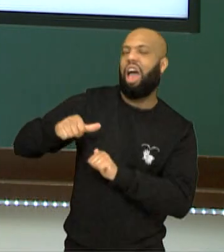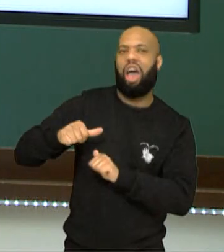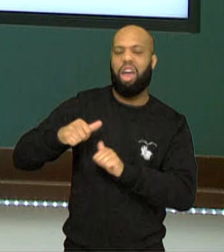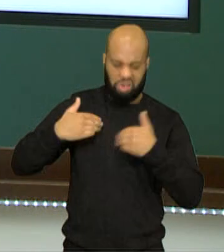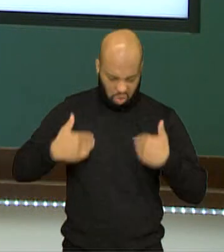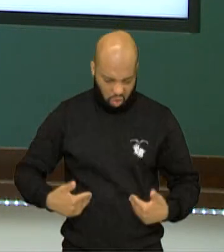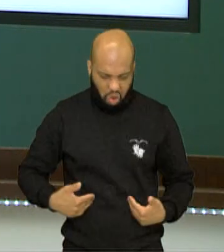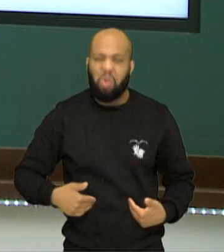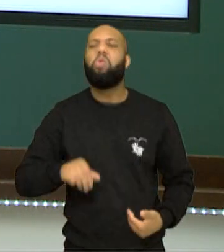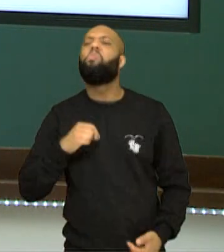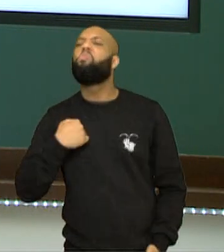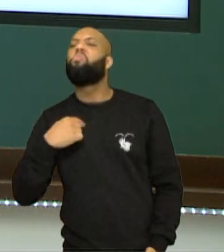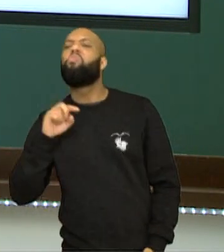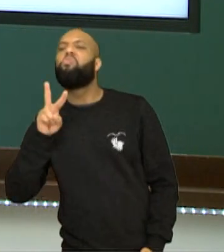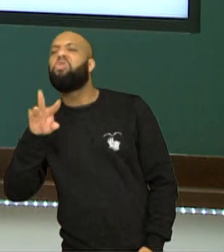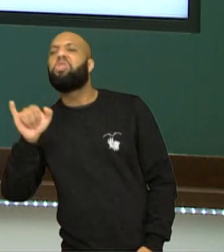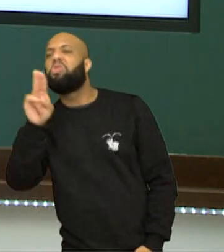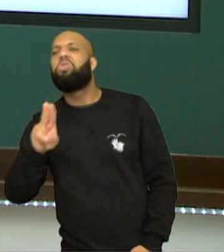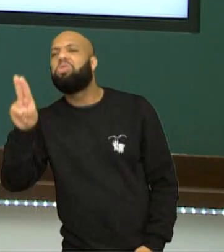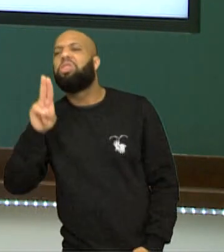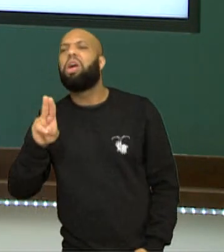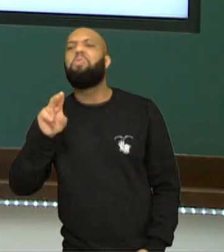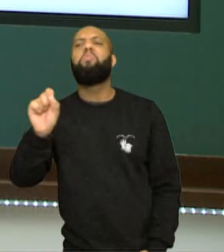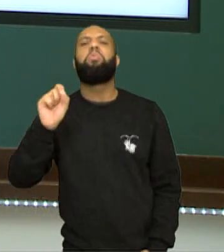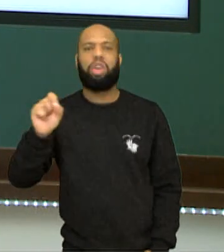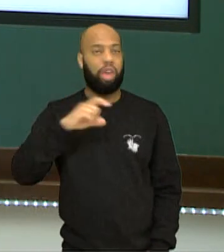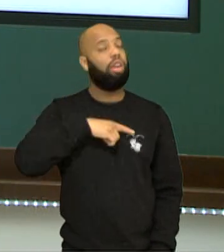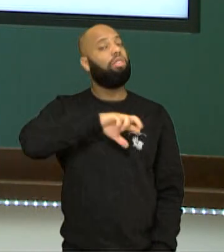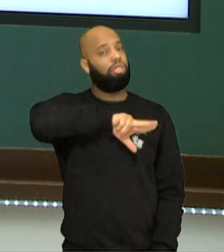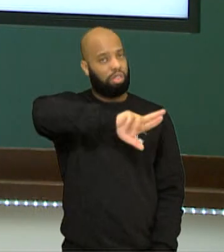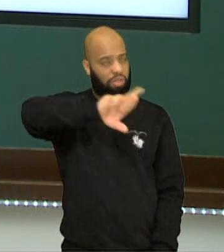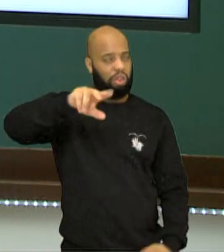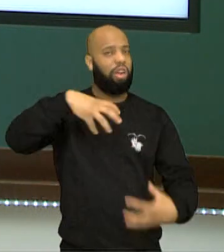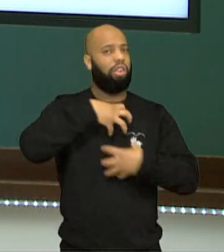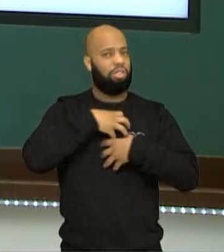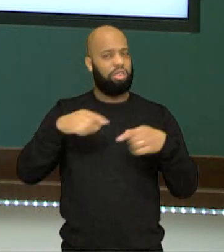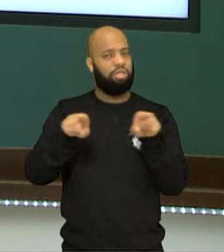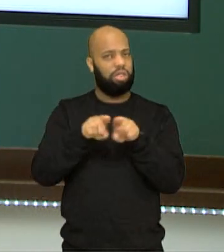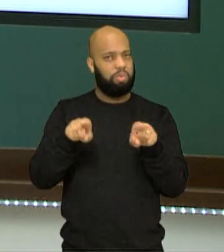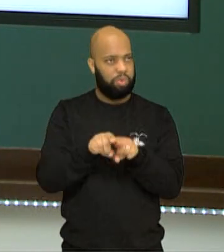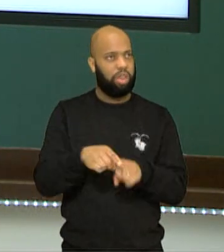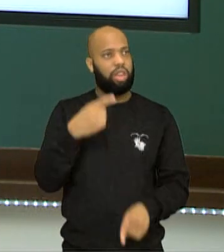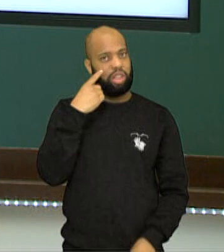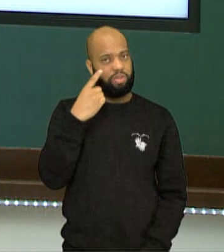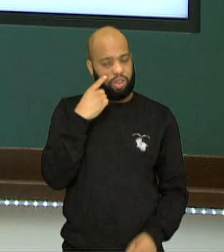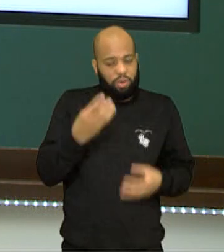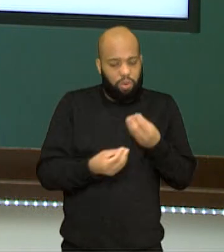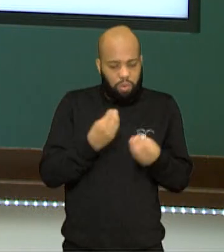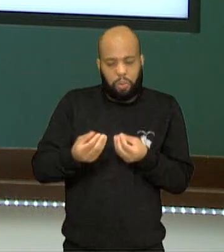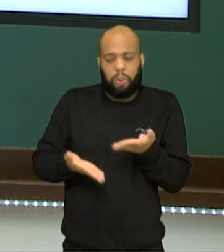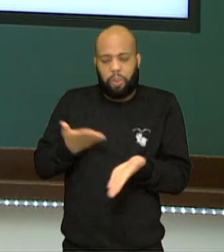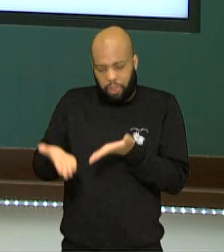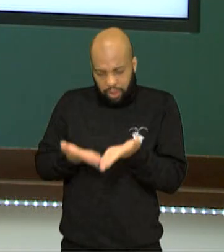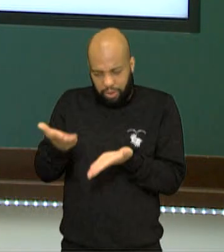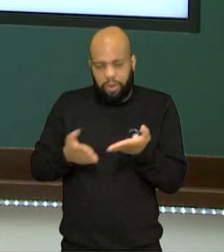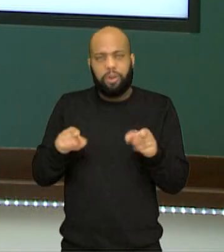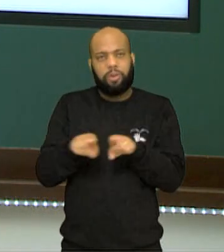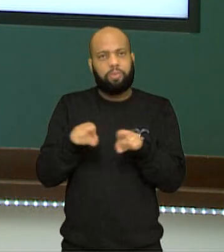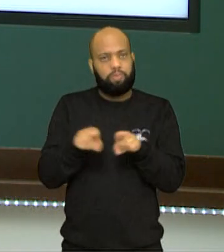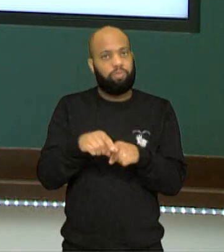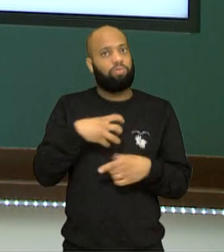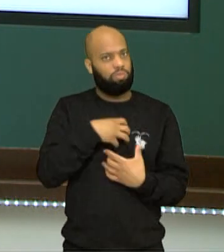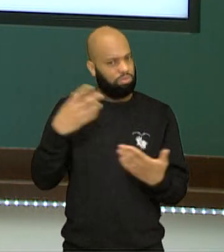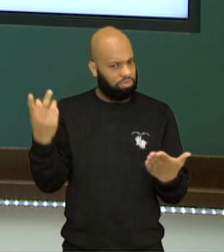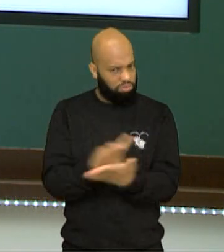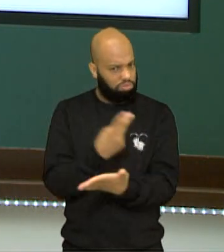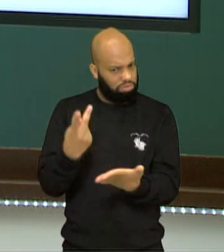ser útil, né? A gente tem várias aí condições, várias maneiras hoje de se ver como que eles eram tratados e ver a maneira errônea que